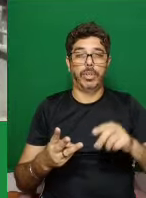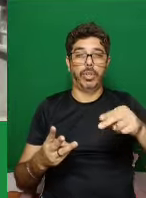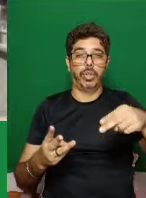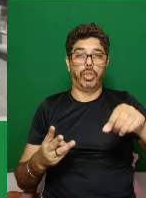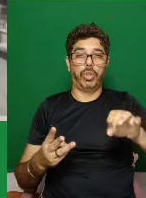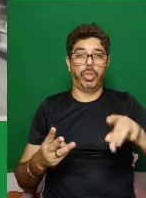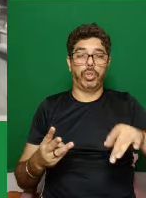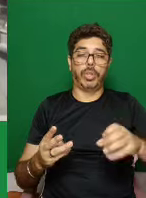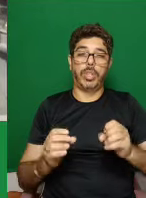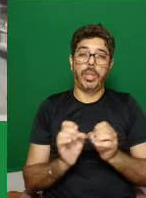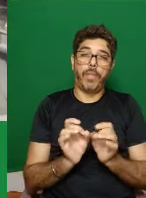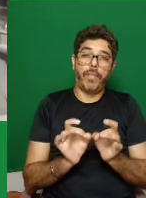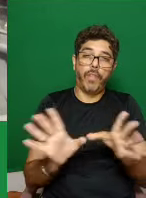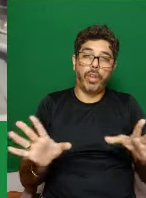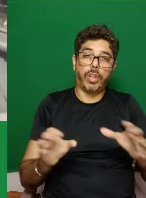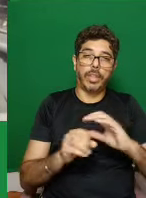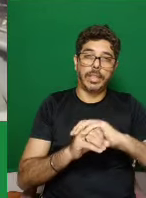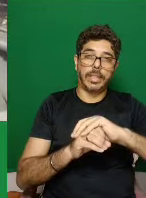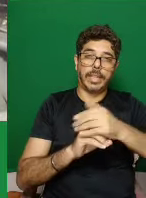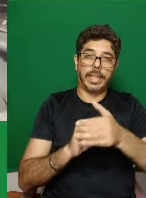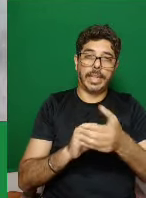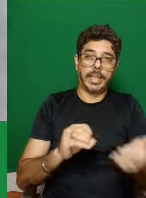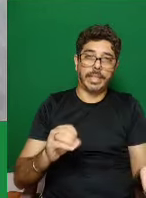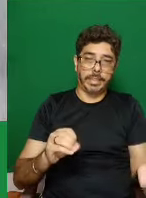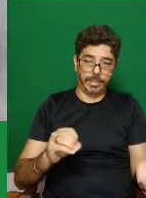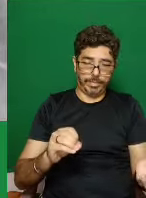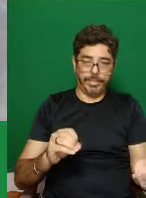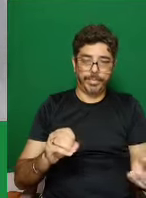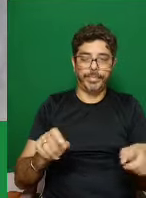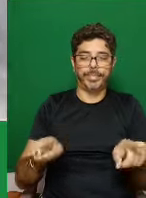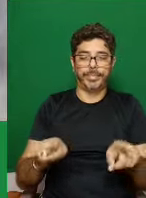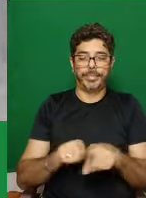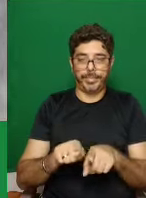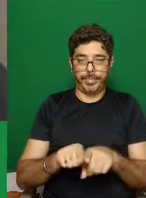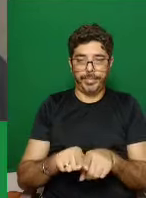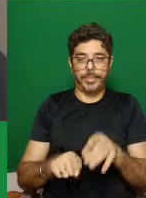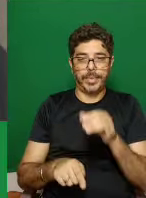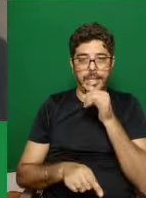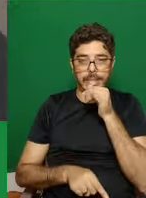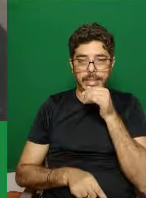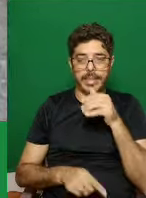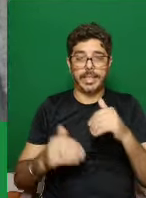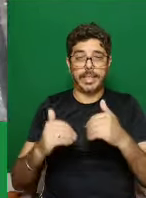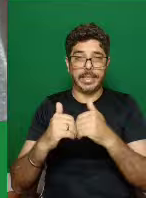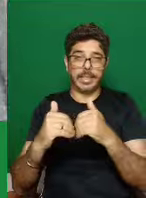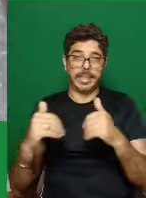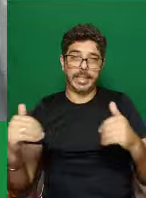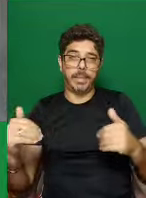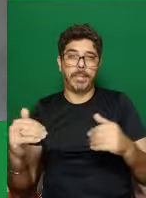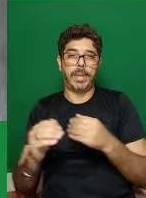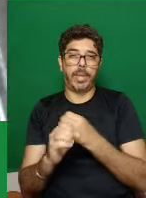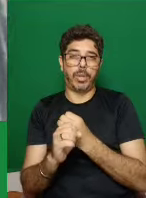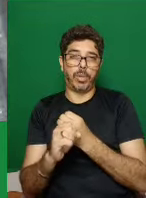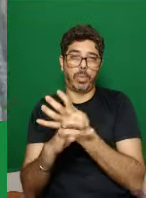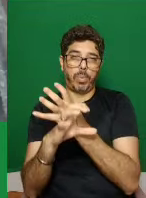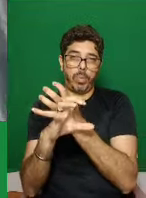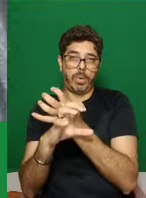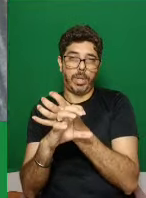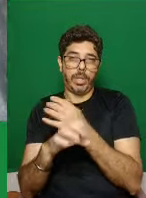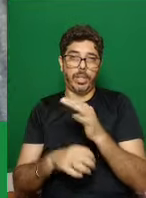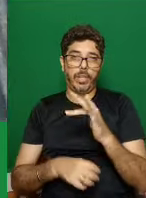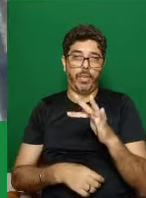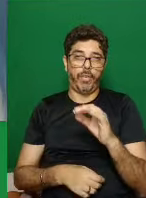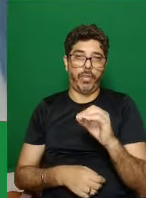Já na indústria de mineração, alguns exemplos específicos de separação eletrostática ocorrem quando se deseja separar o quartzo